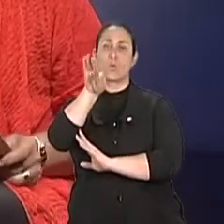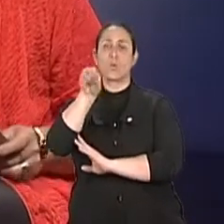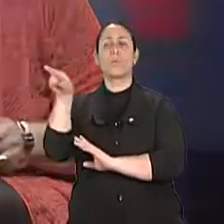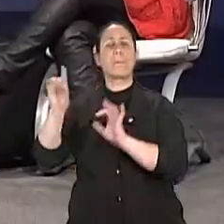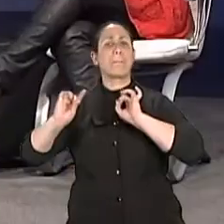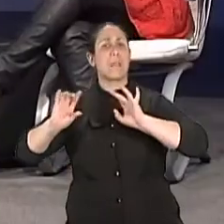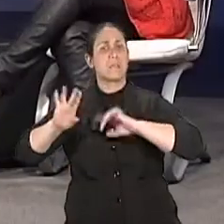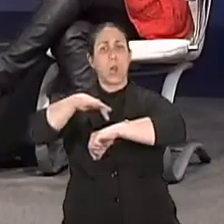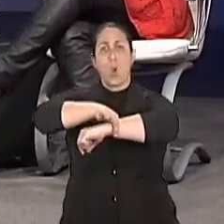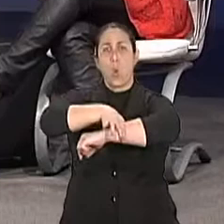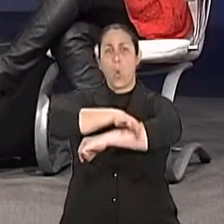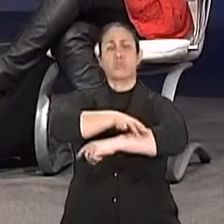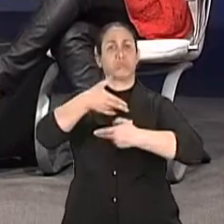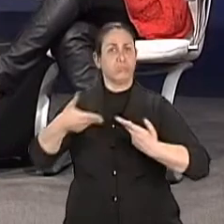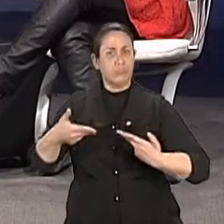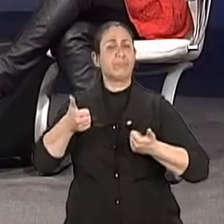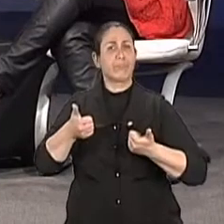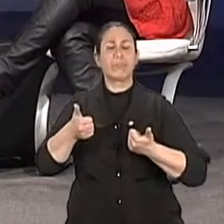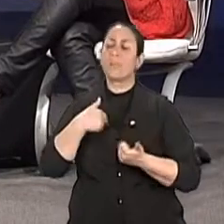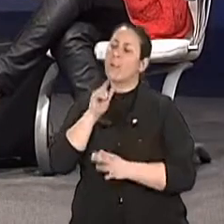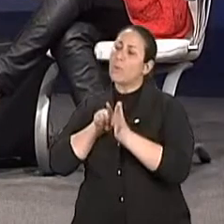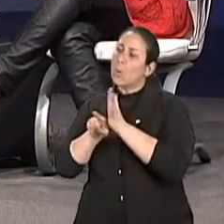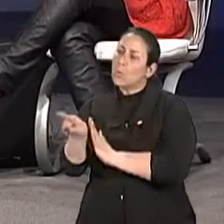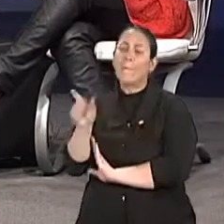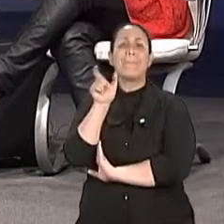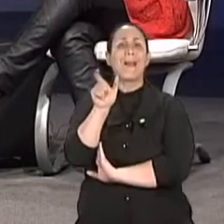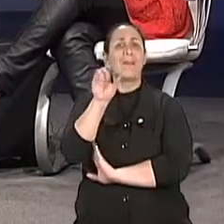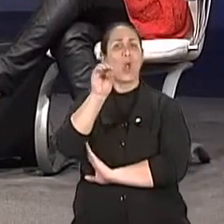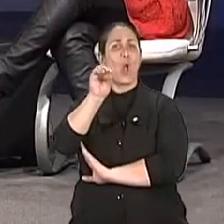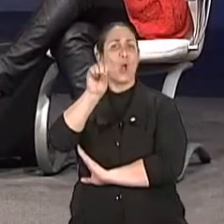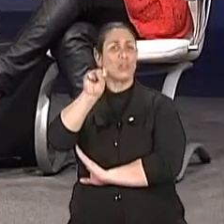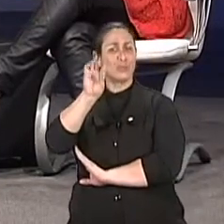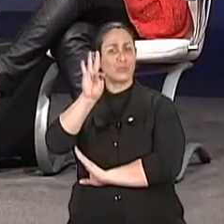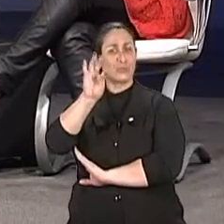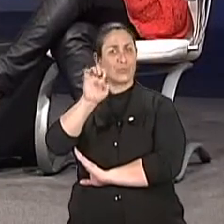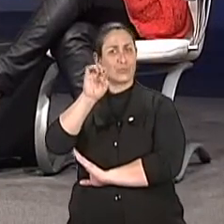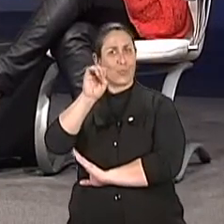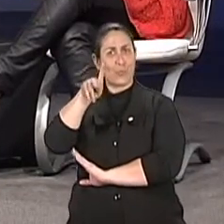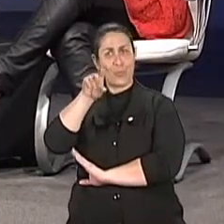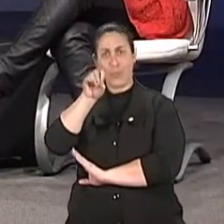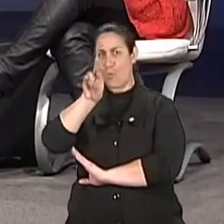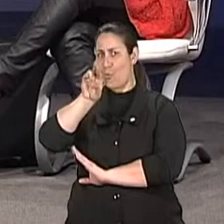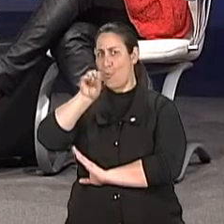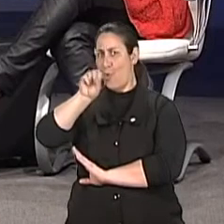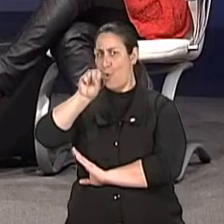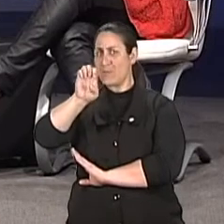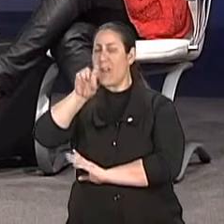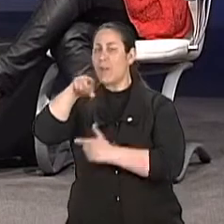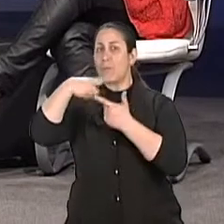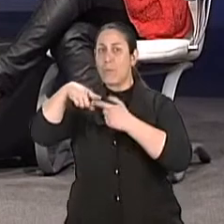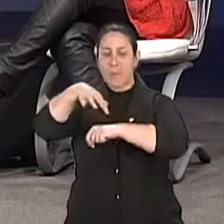Osteoporose, só a palavra já assusta muita gente, né, doutor? Pois é, porque a palavra diz que é um osso